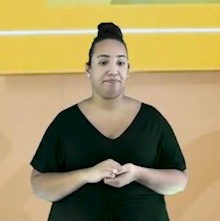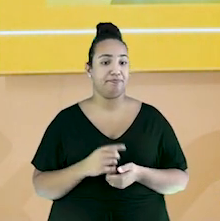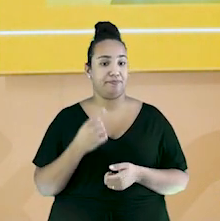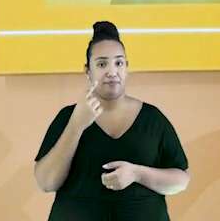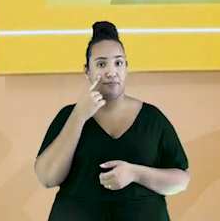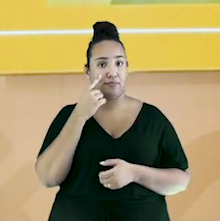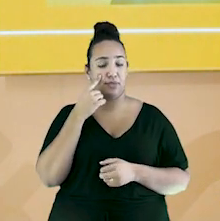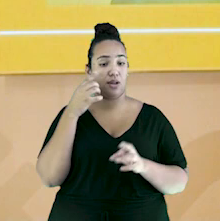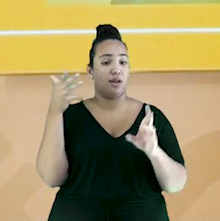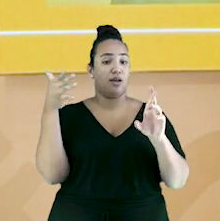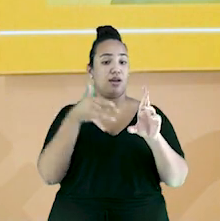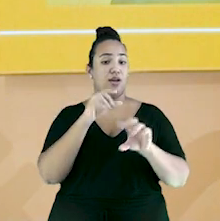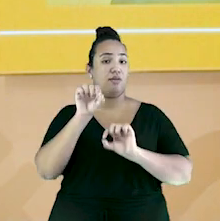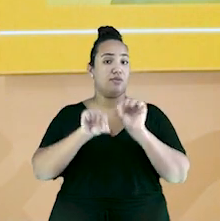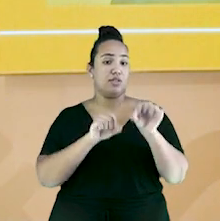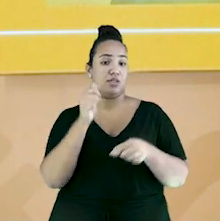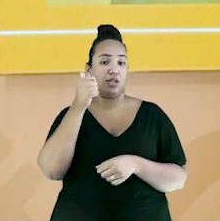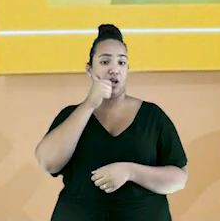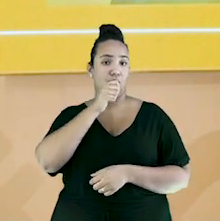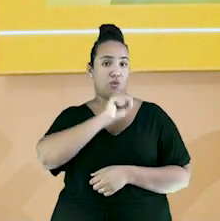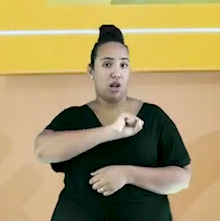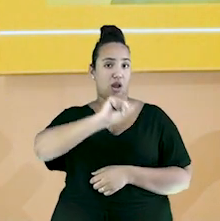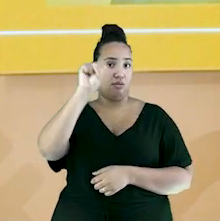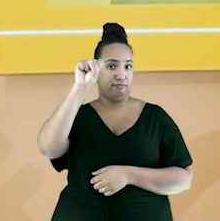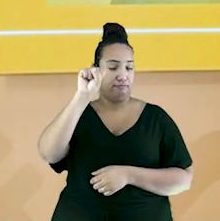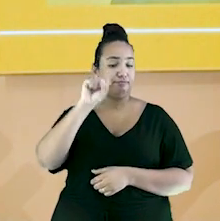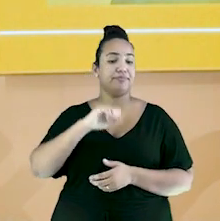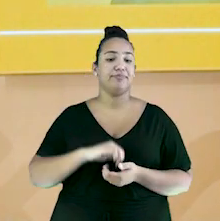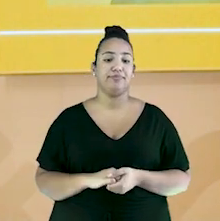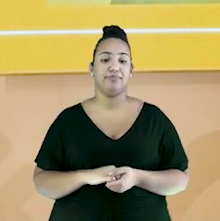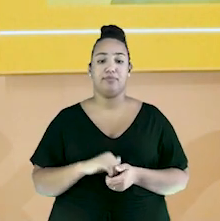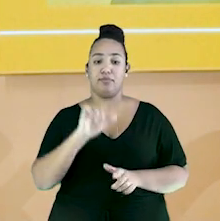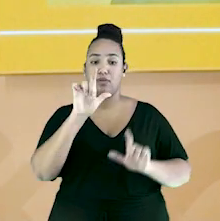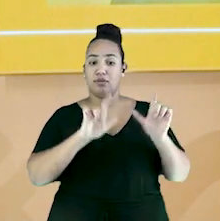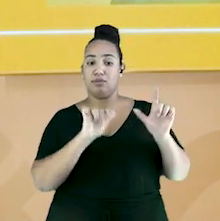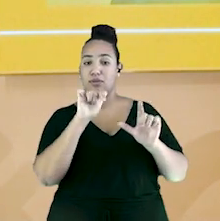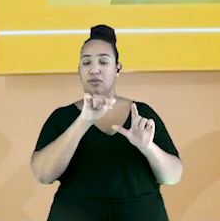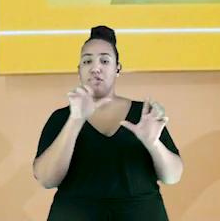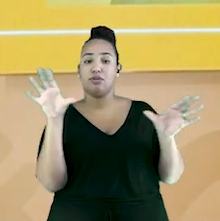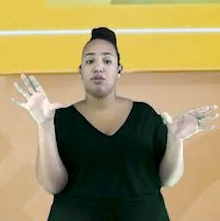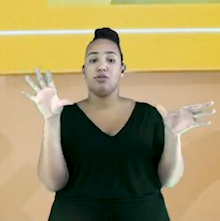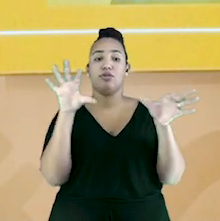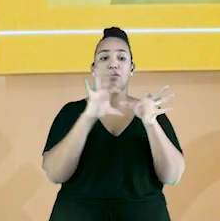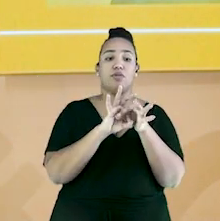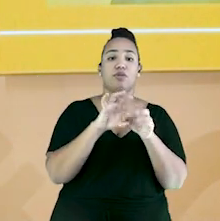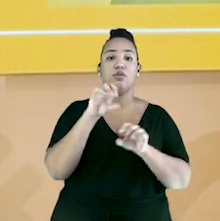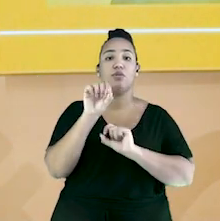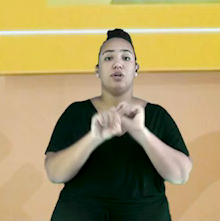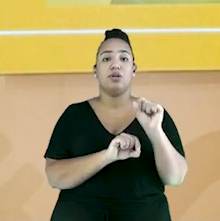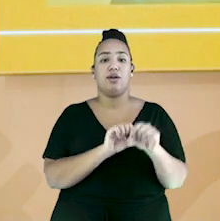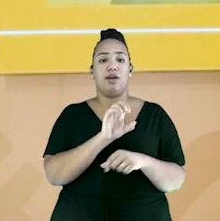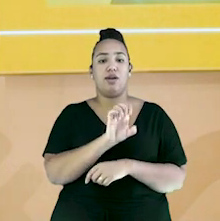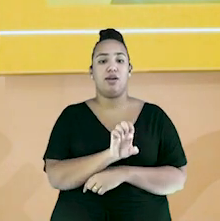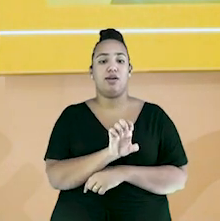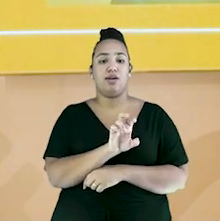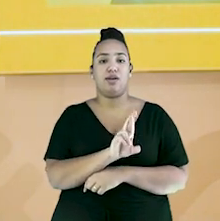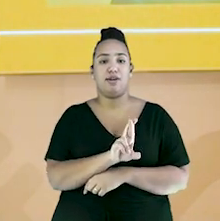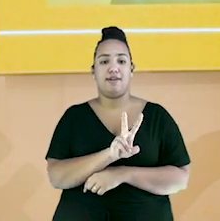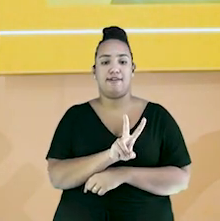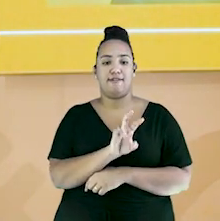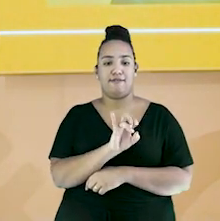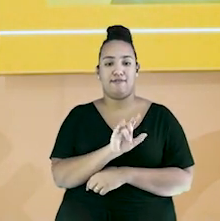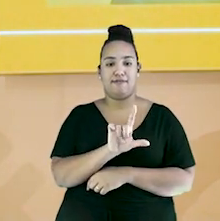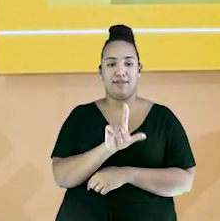Aqui temos uma referência à heroína Mulher Maravilha. Na propaganda, ela foi associada ao legume ervilha, sendo